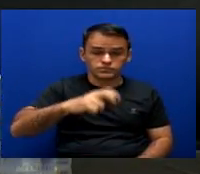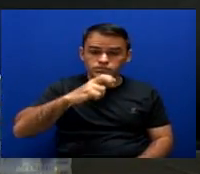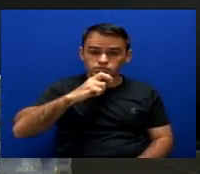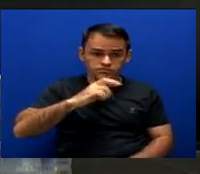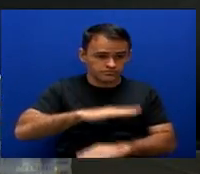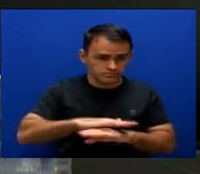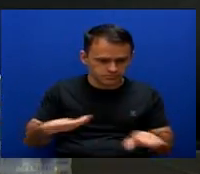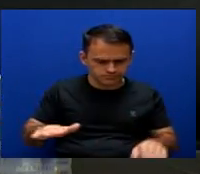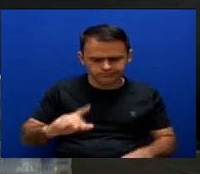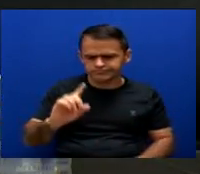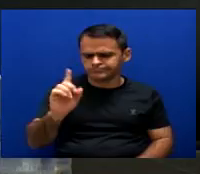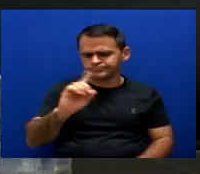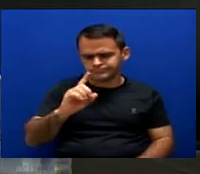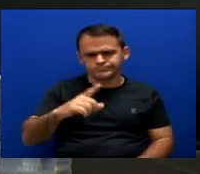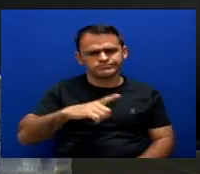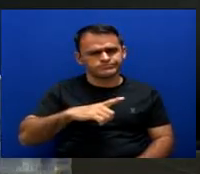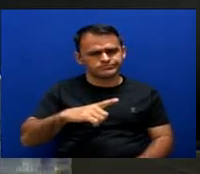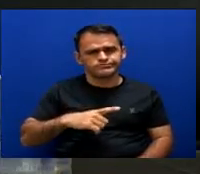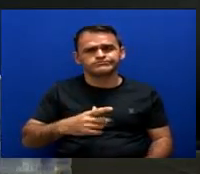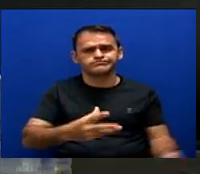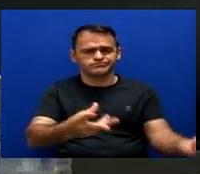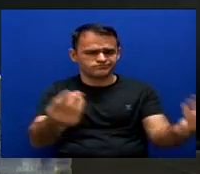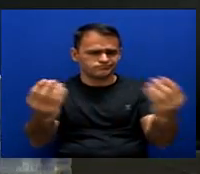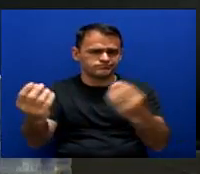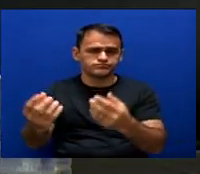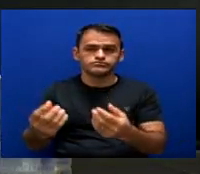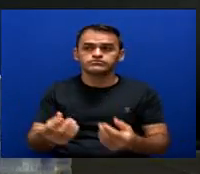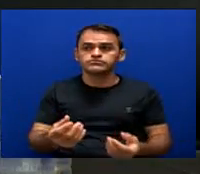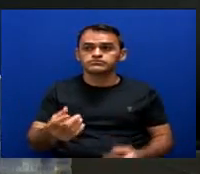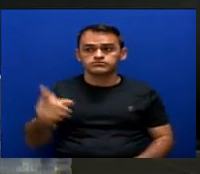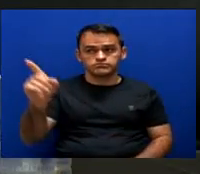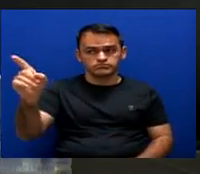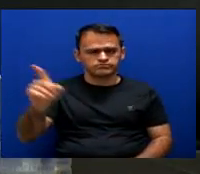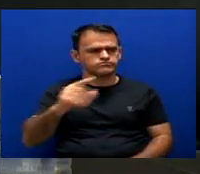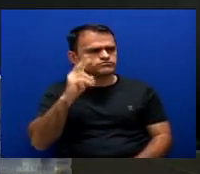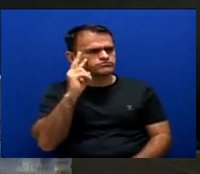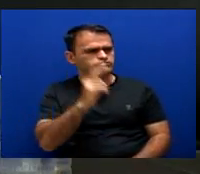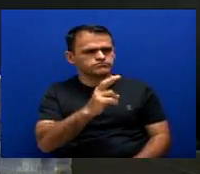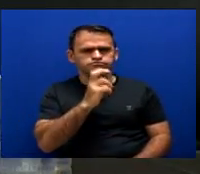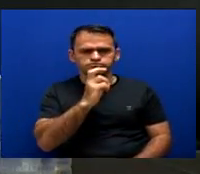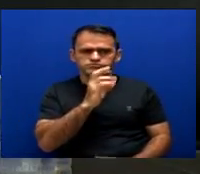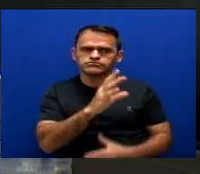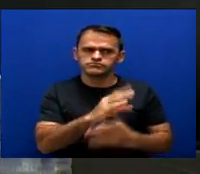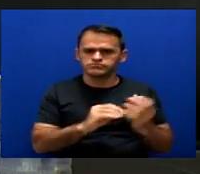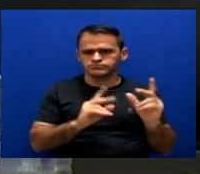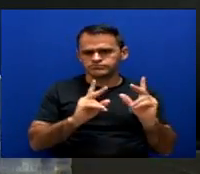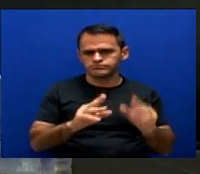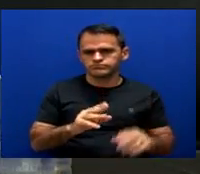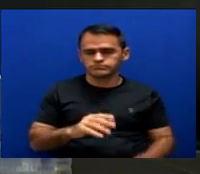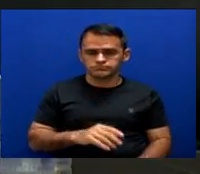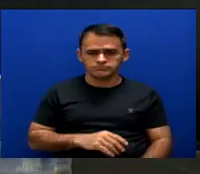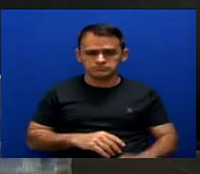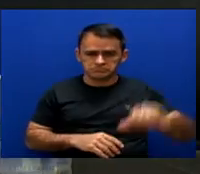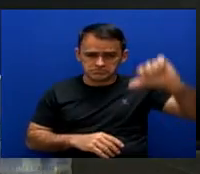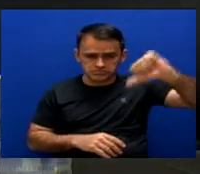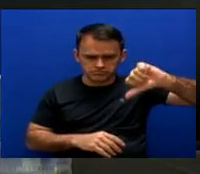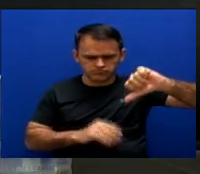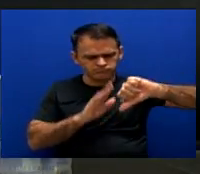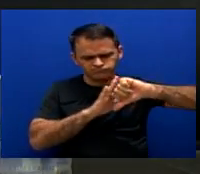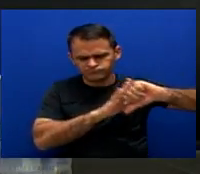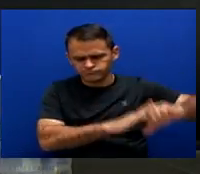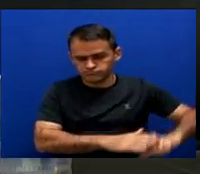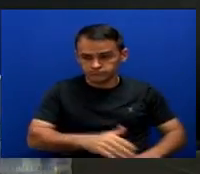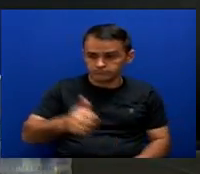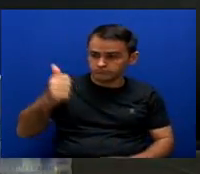e muita gente se espelha no que está acontecendo em sorocaba mas nós temos que levar o que é positivo que não é positivo tem que ficar por aqui